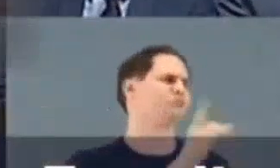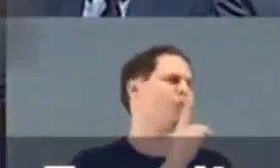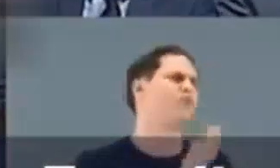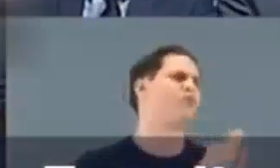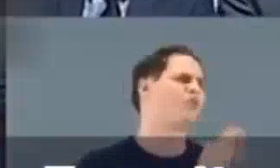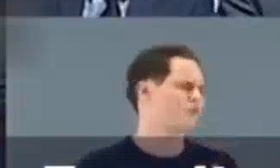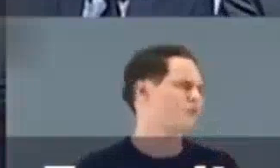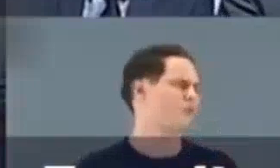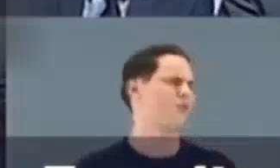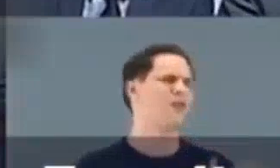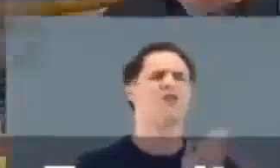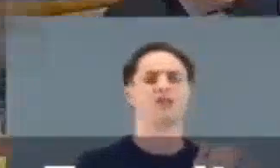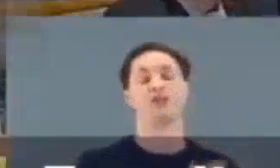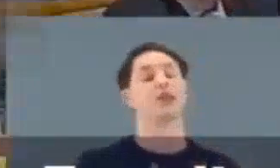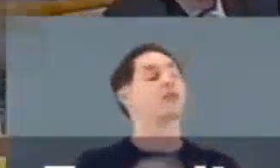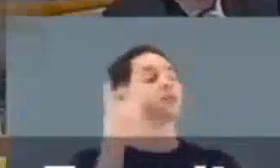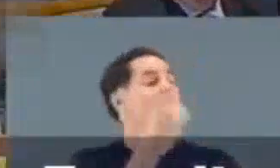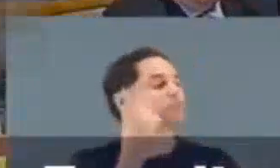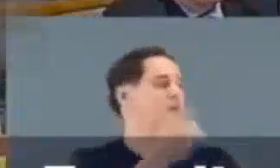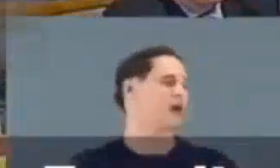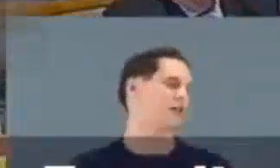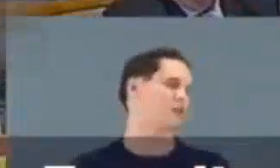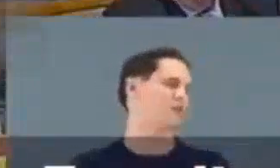Deputado Edemauro.